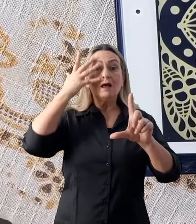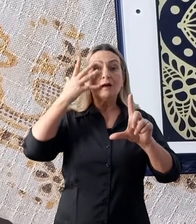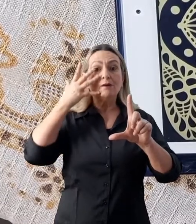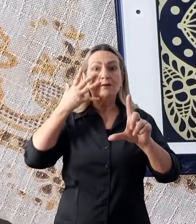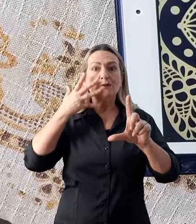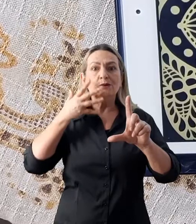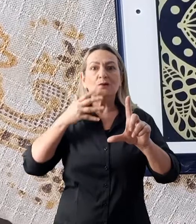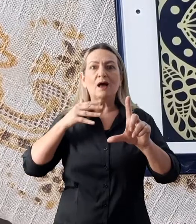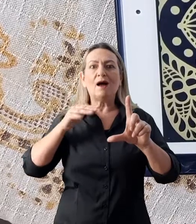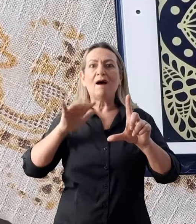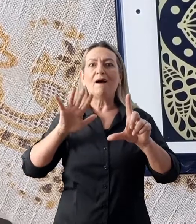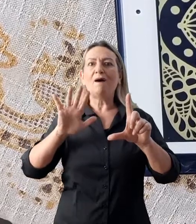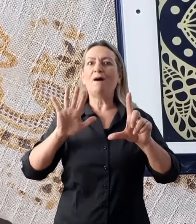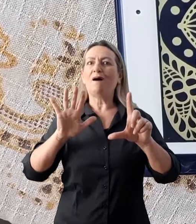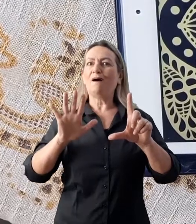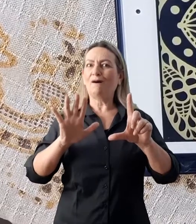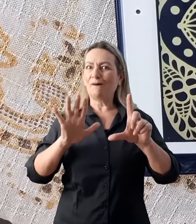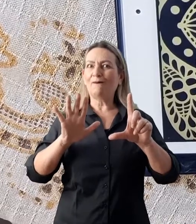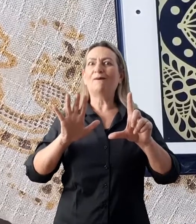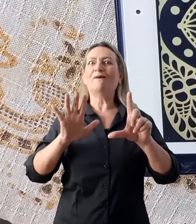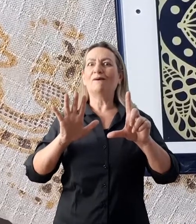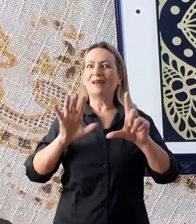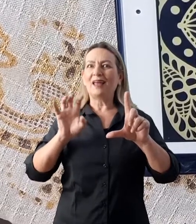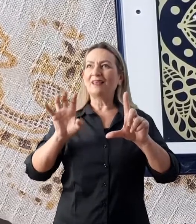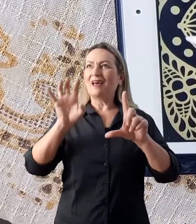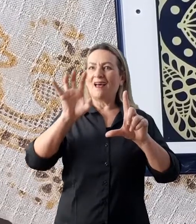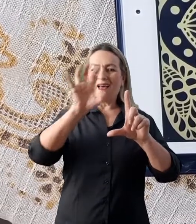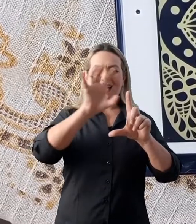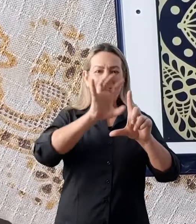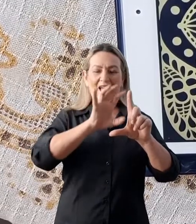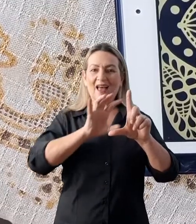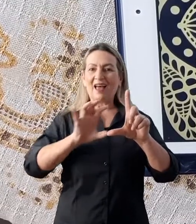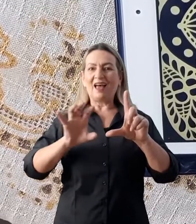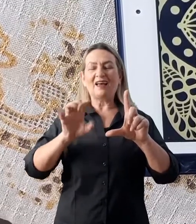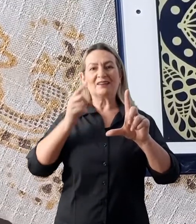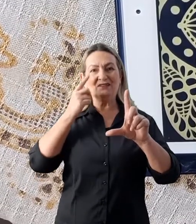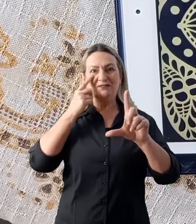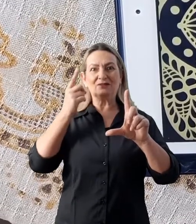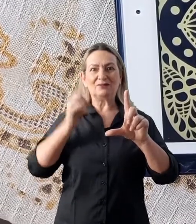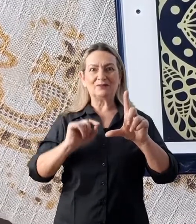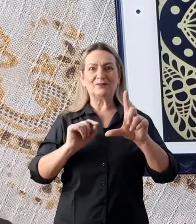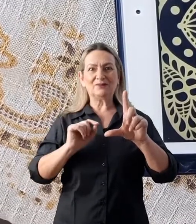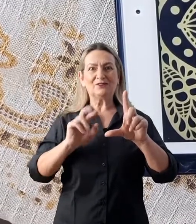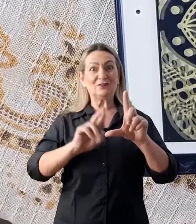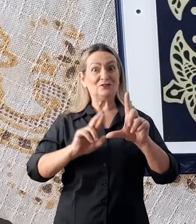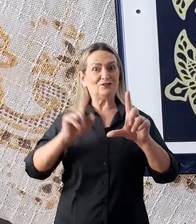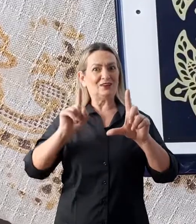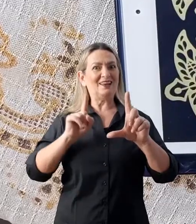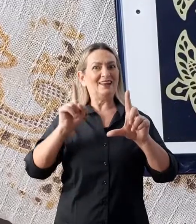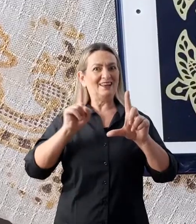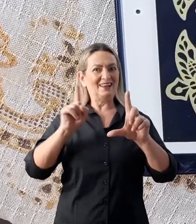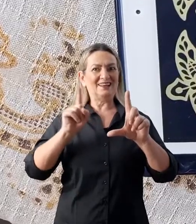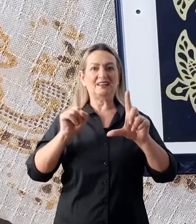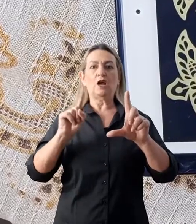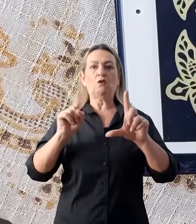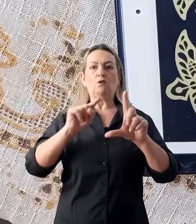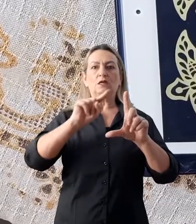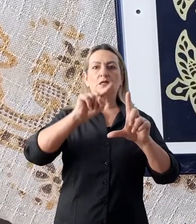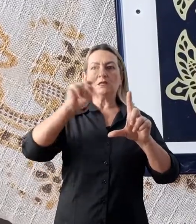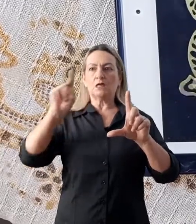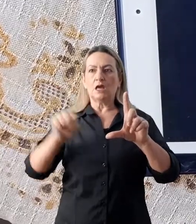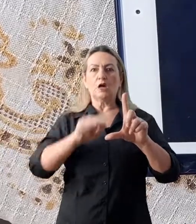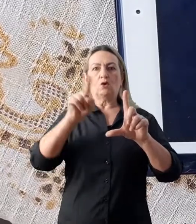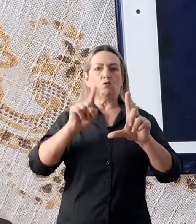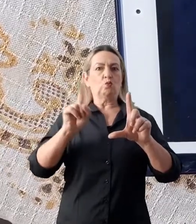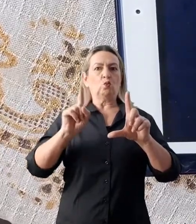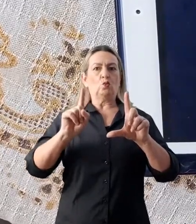formas, não tem mais algo juntando tudo. Então, isso aqui é uma estrutura sozinha, aqui também. Eu não fiz um